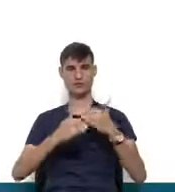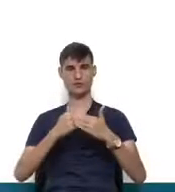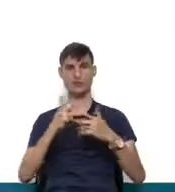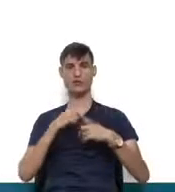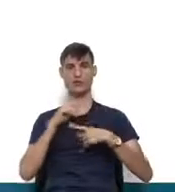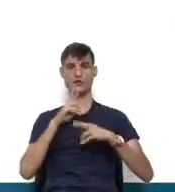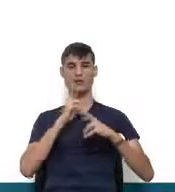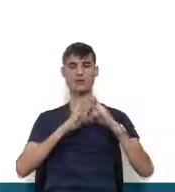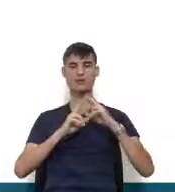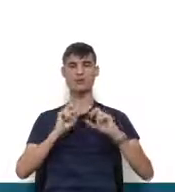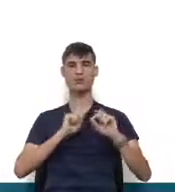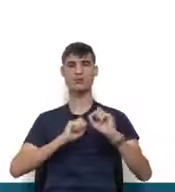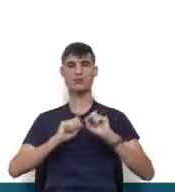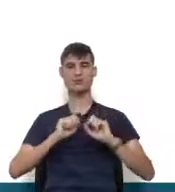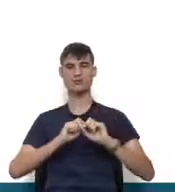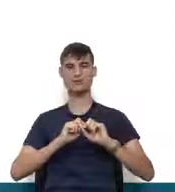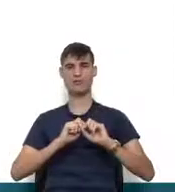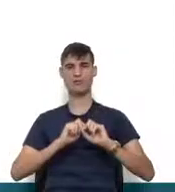nos resulta...